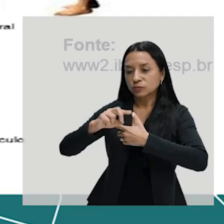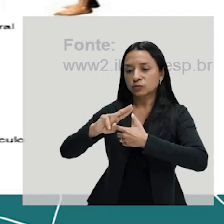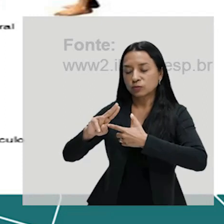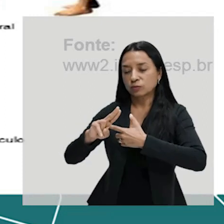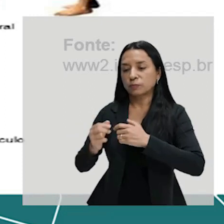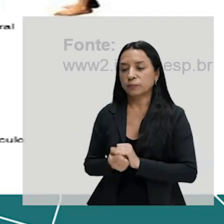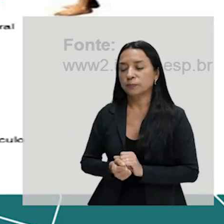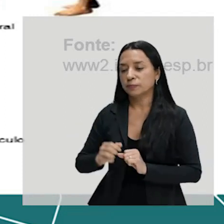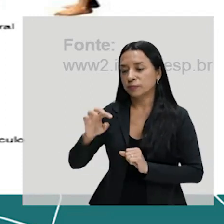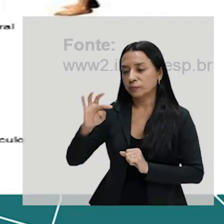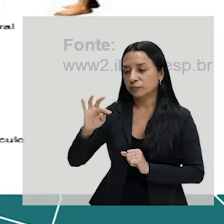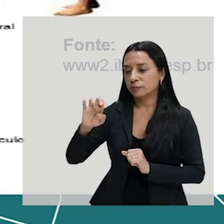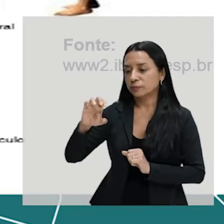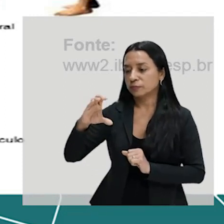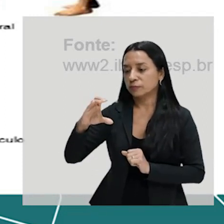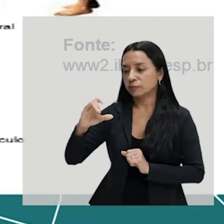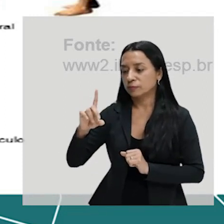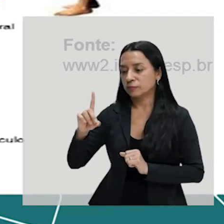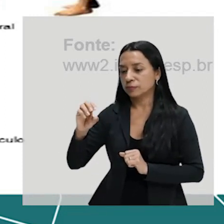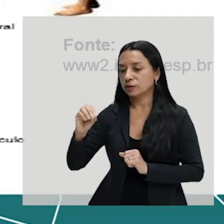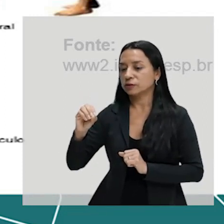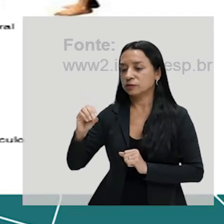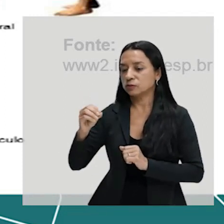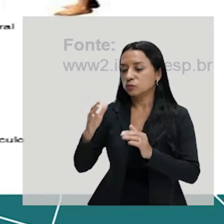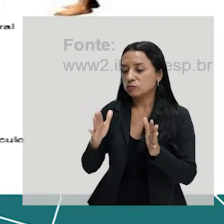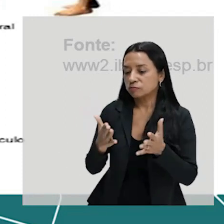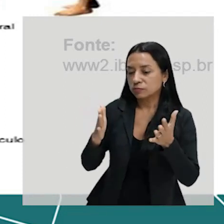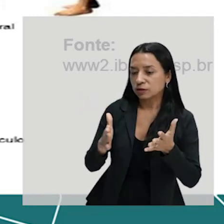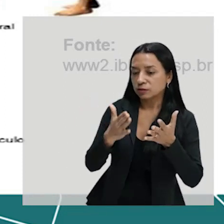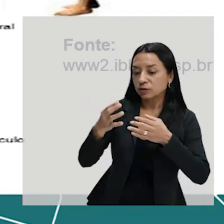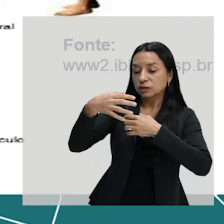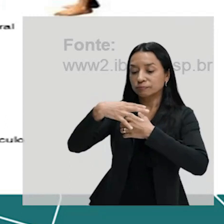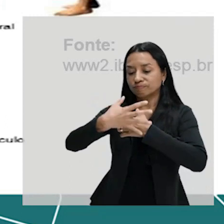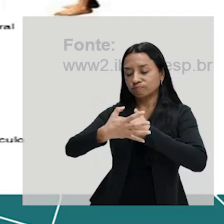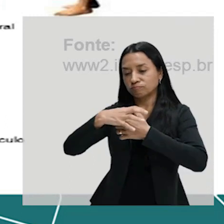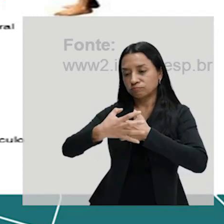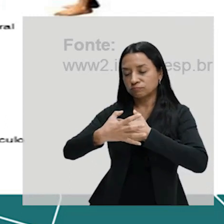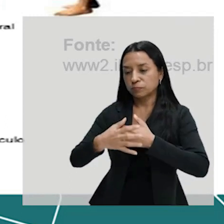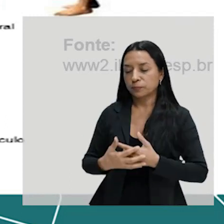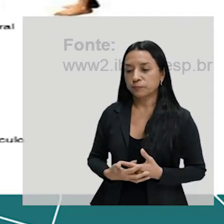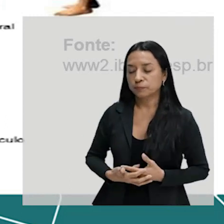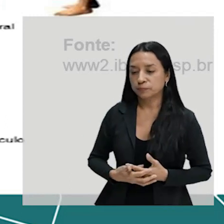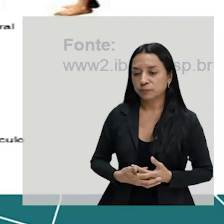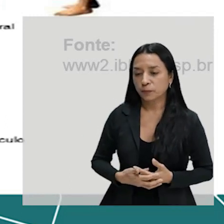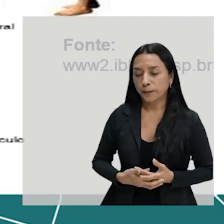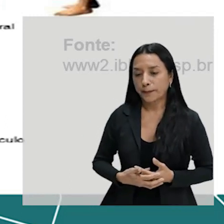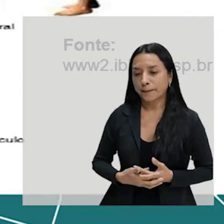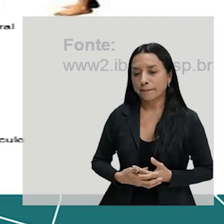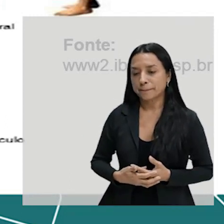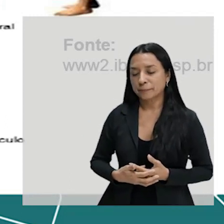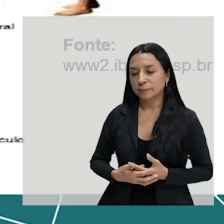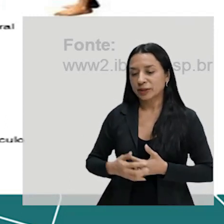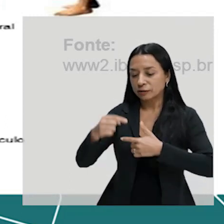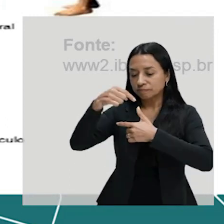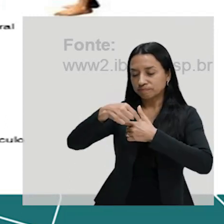dar vai levar nutrientes para os tecidos do testículo tá bom então internamente